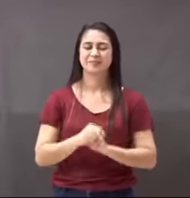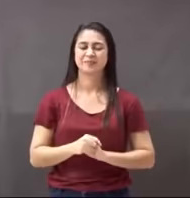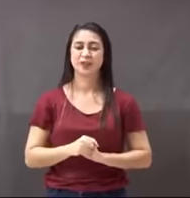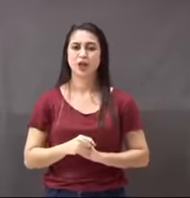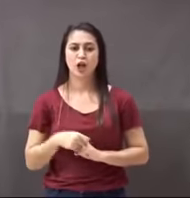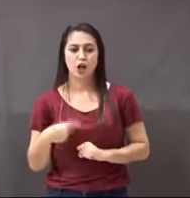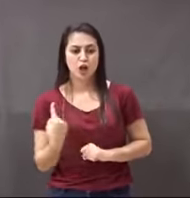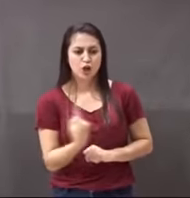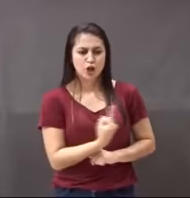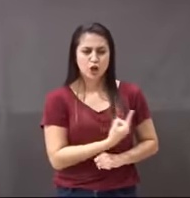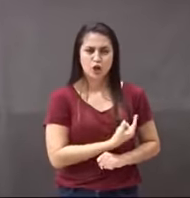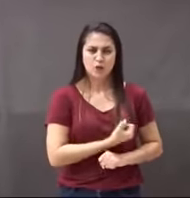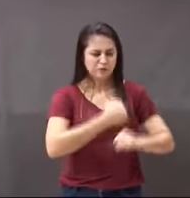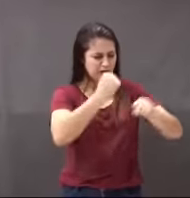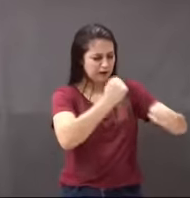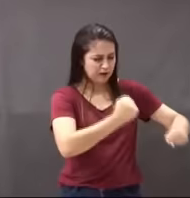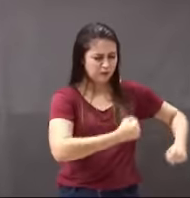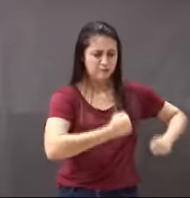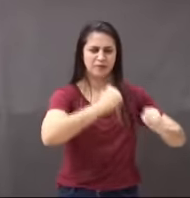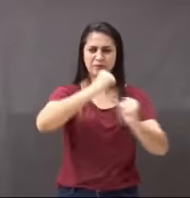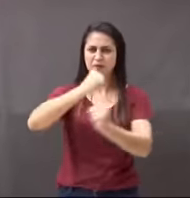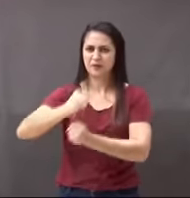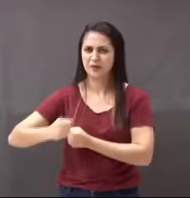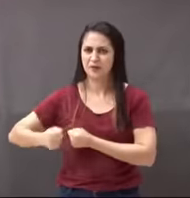é a gente remando para trás,